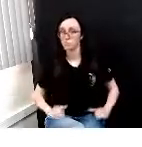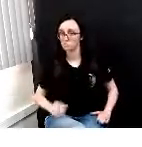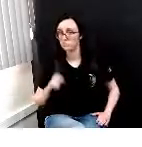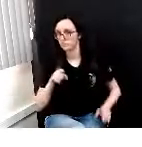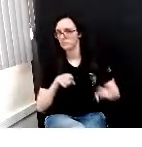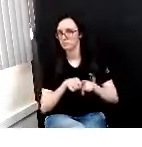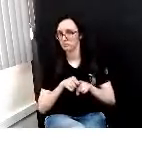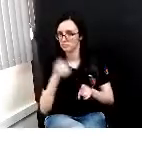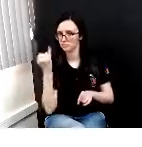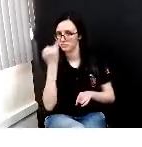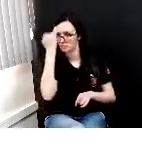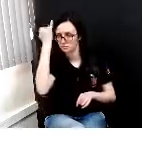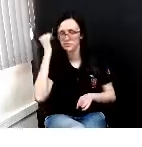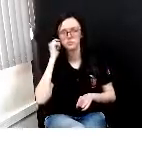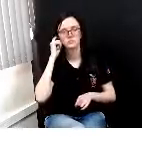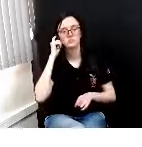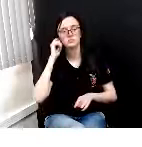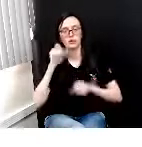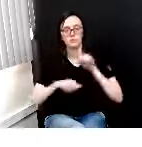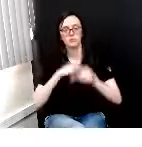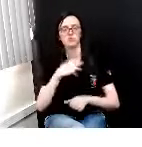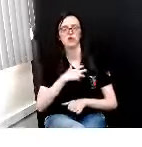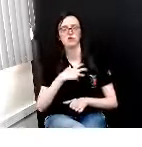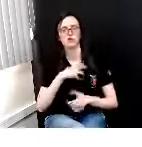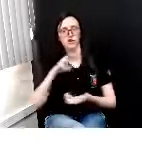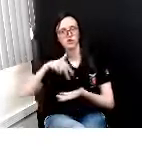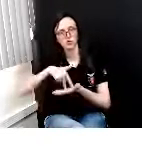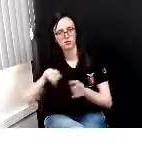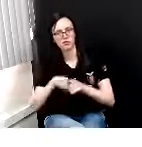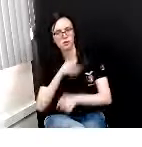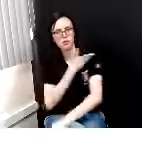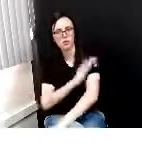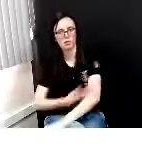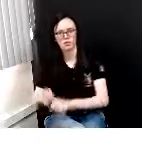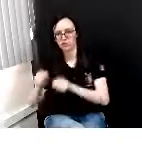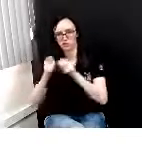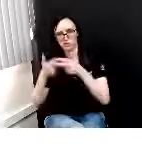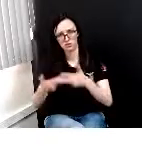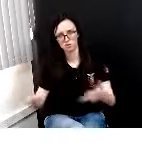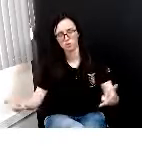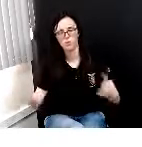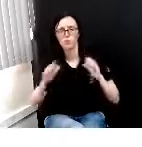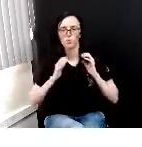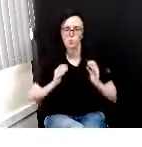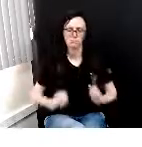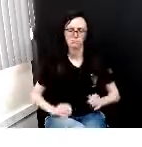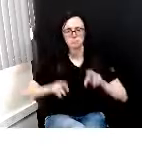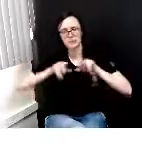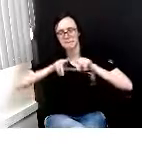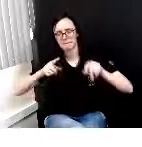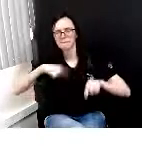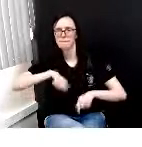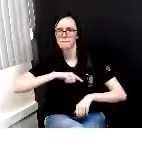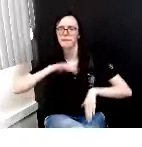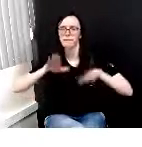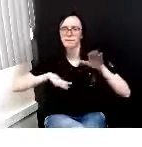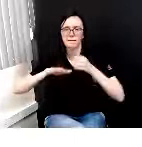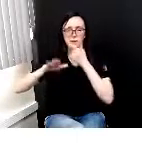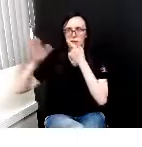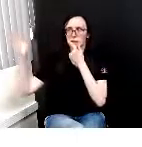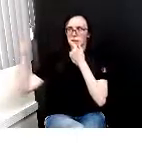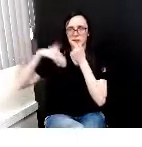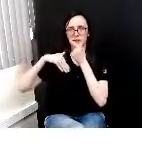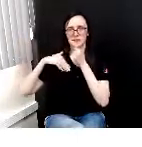bastante importante, a mudança de atitudes, de costumes, de comportamentos que a gente acaba trazendo de